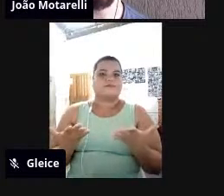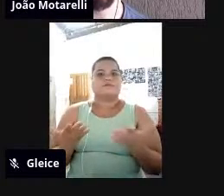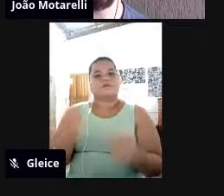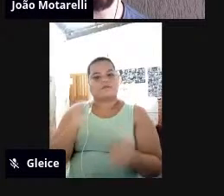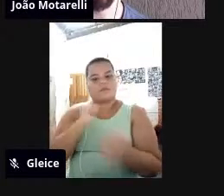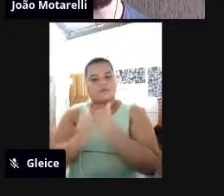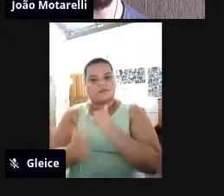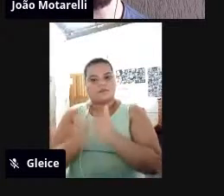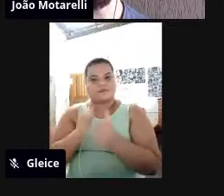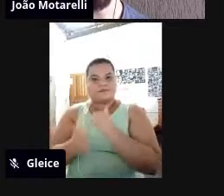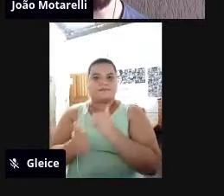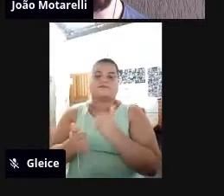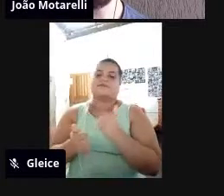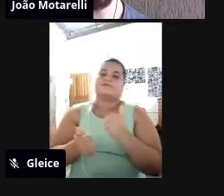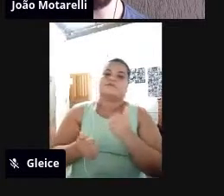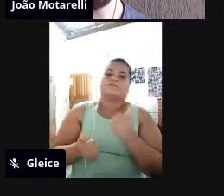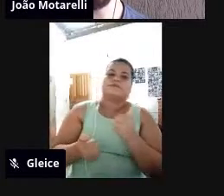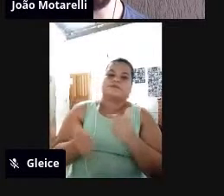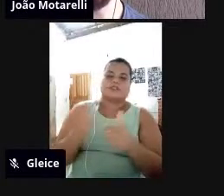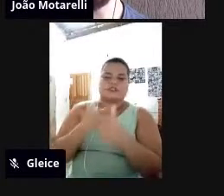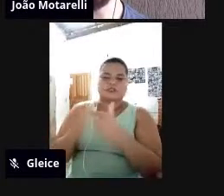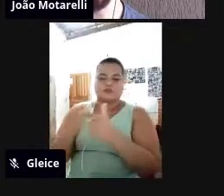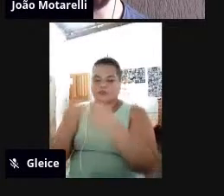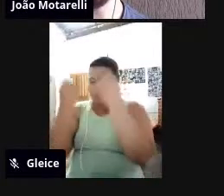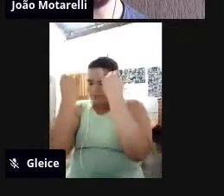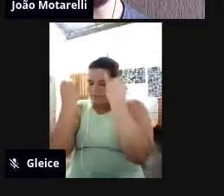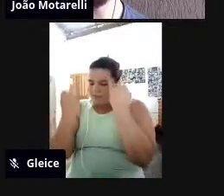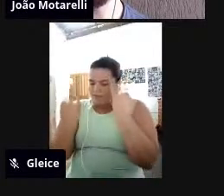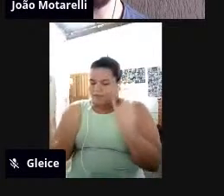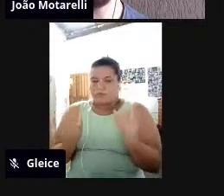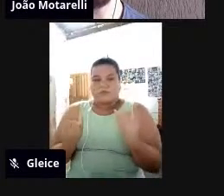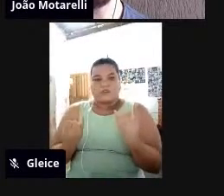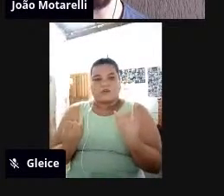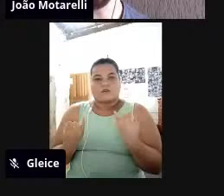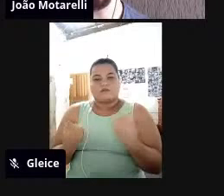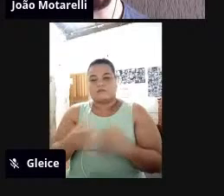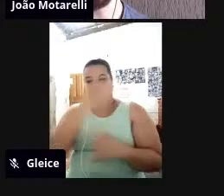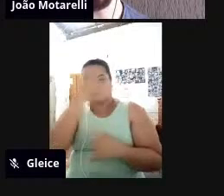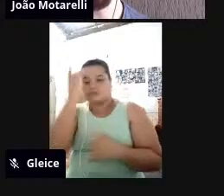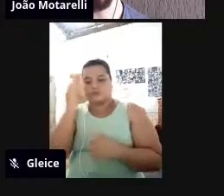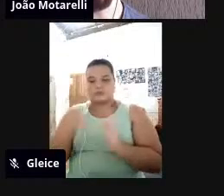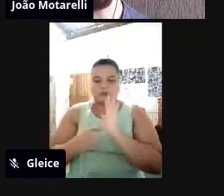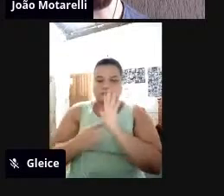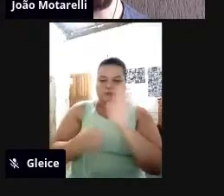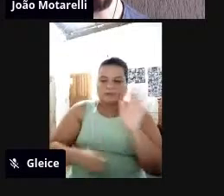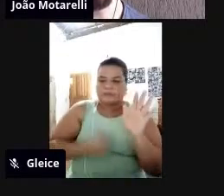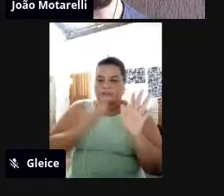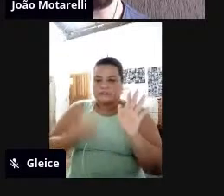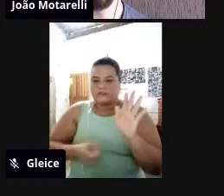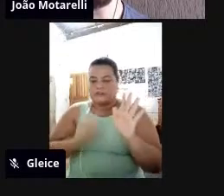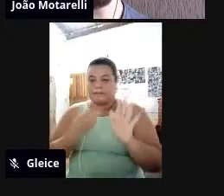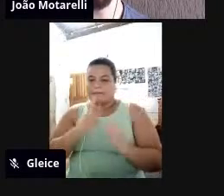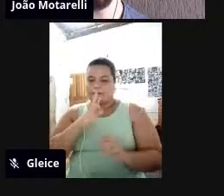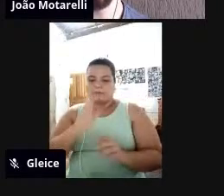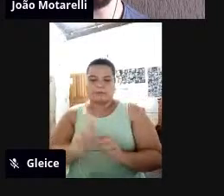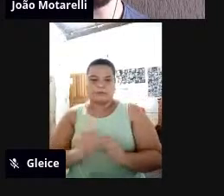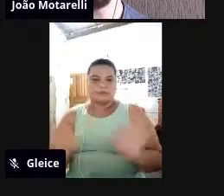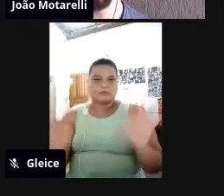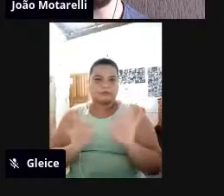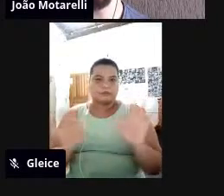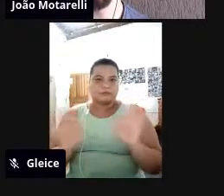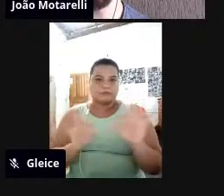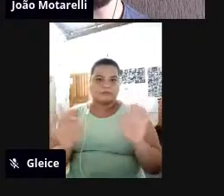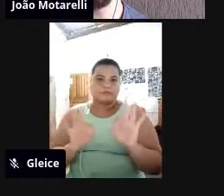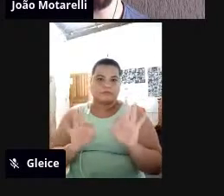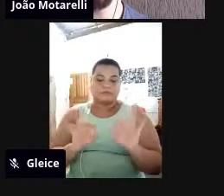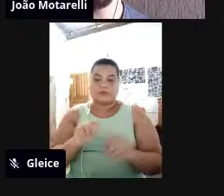isso de anorexia atlética, atletas que demonstram sinais de transtorno, mas não atendem a critérios diagnósticos. Os casos subclínicos